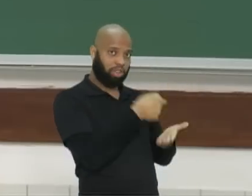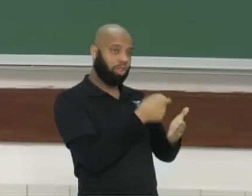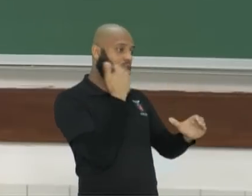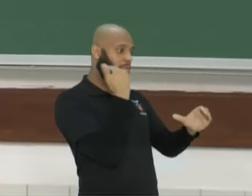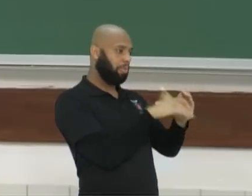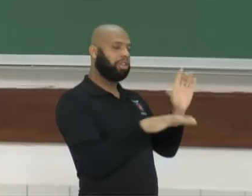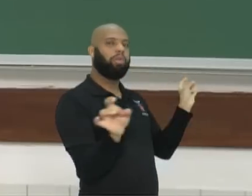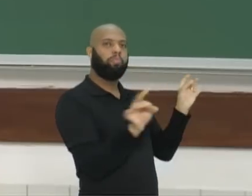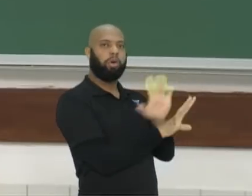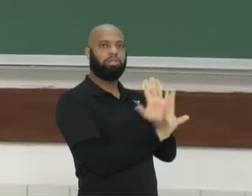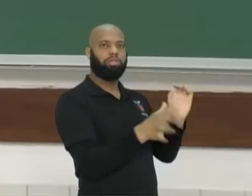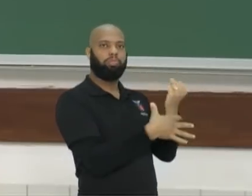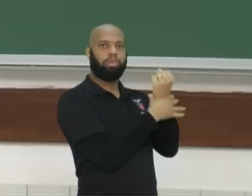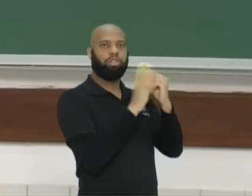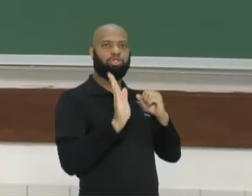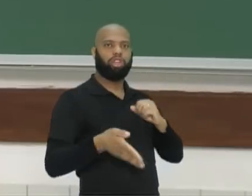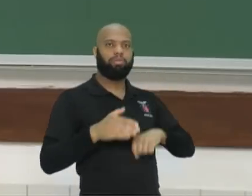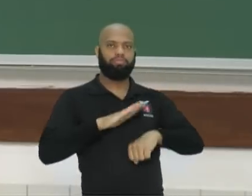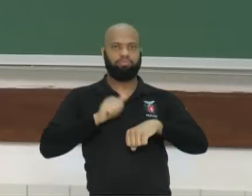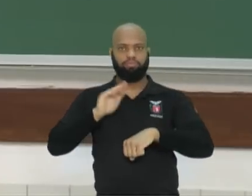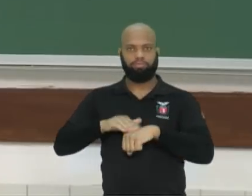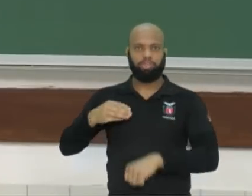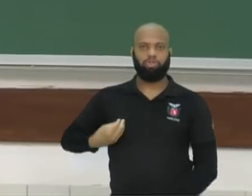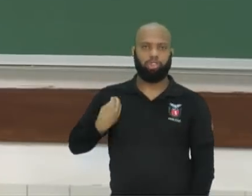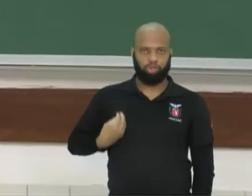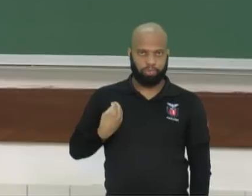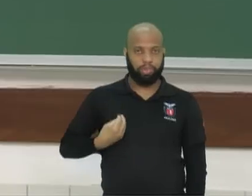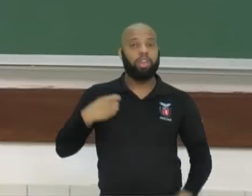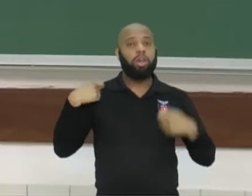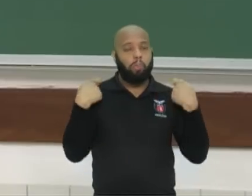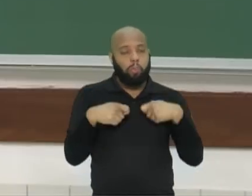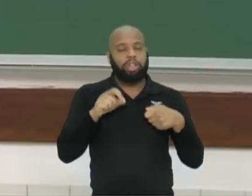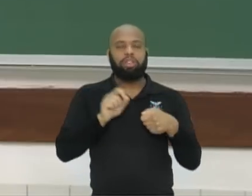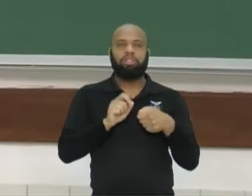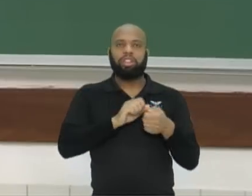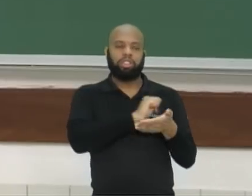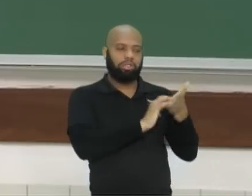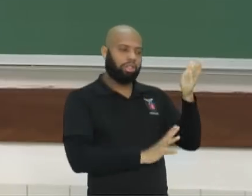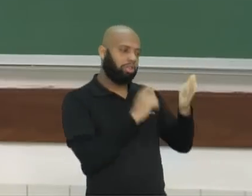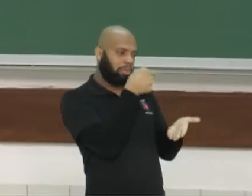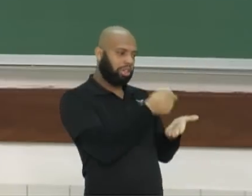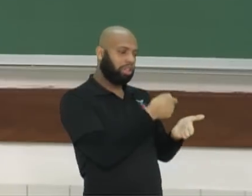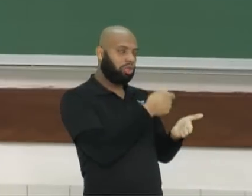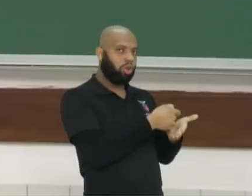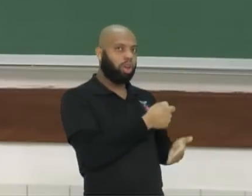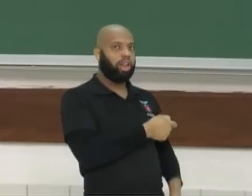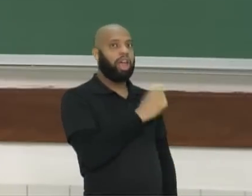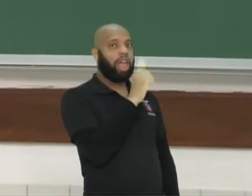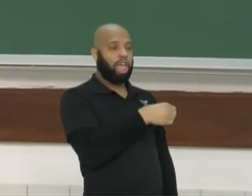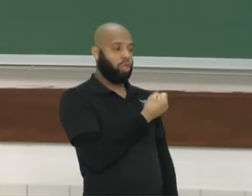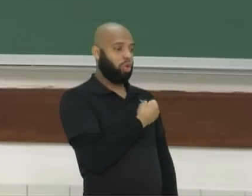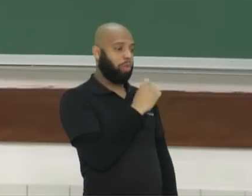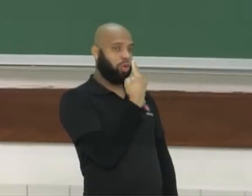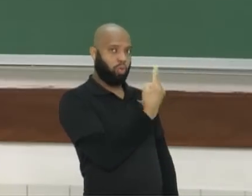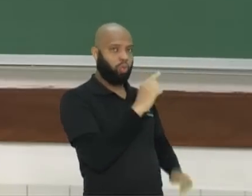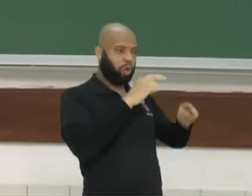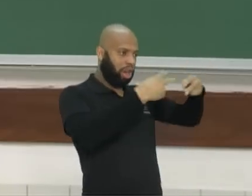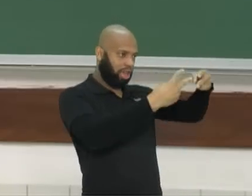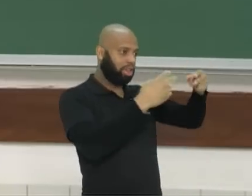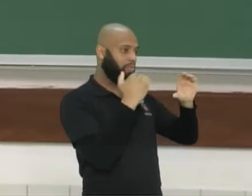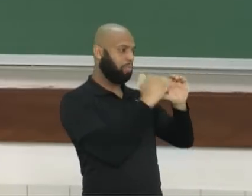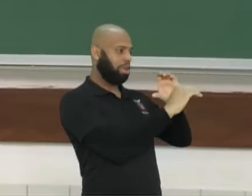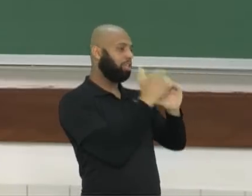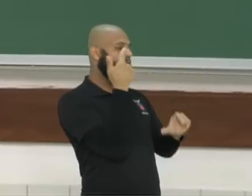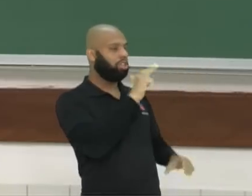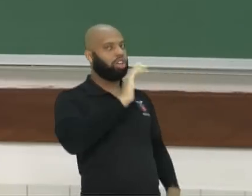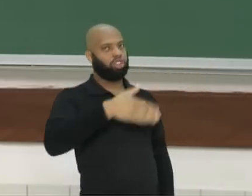e fica registrada a presença de vocês, certo? É preciso fazer a atividade obrigatória lá do link 1 e encaminhar para ter a presença